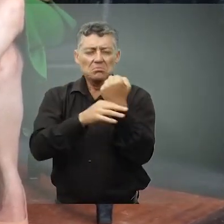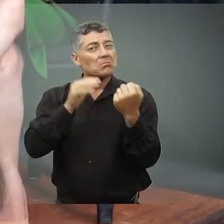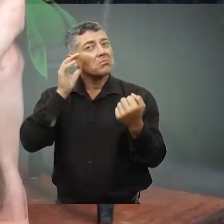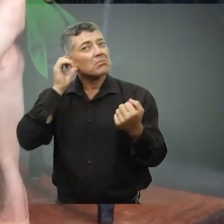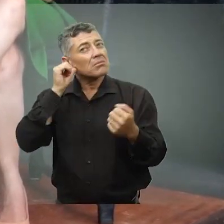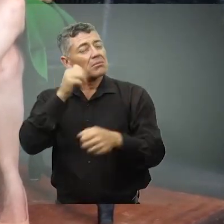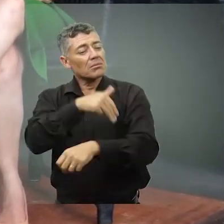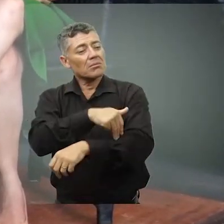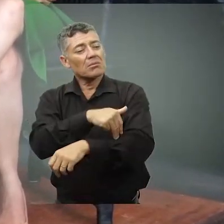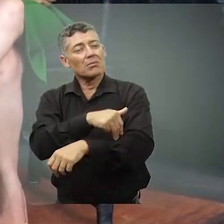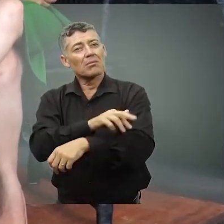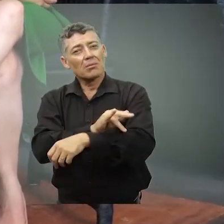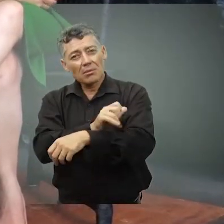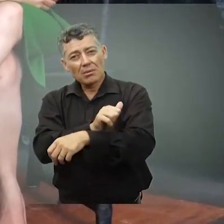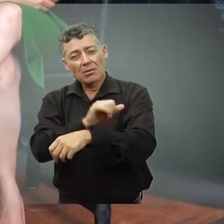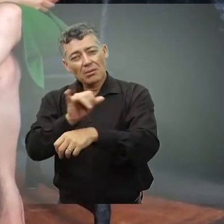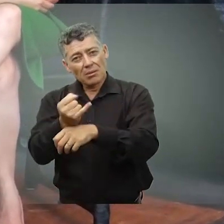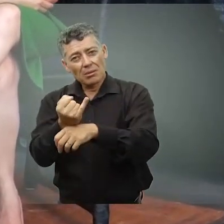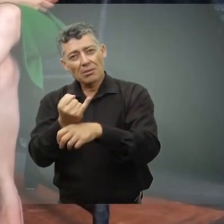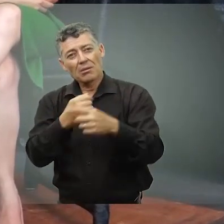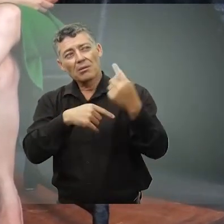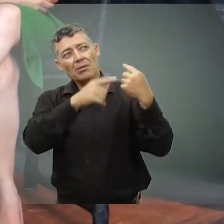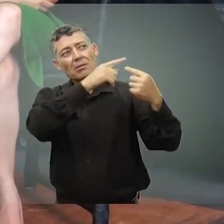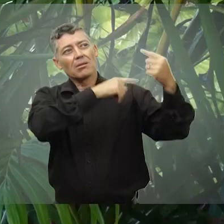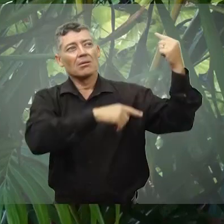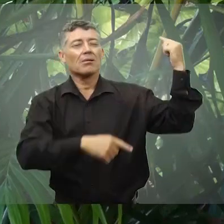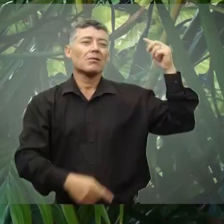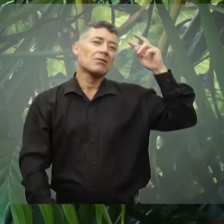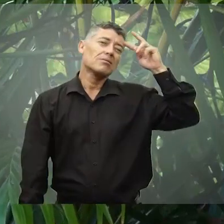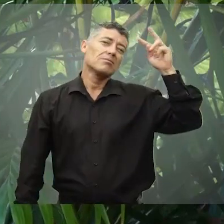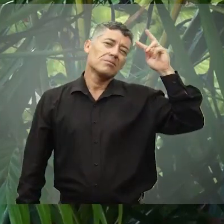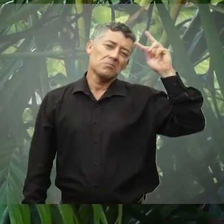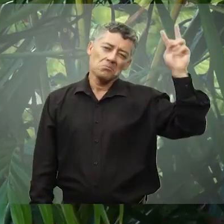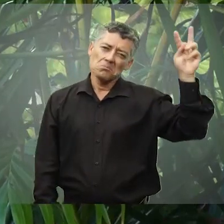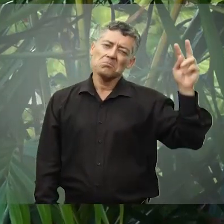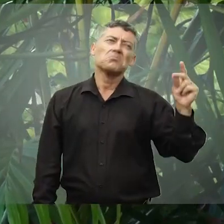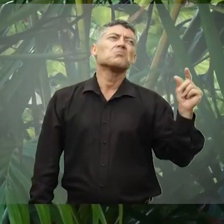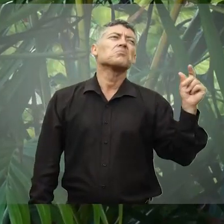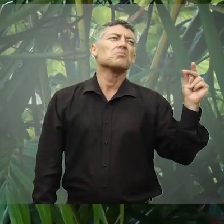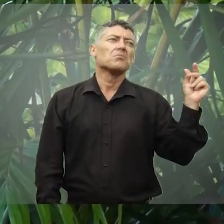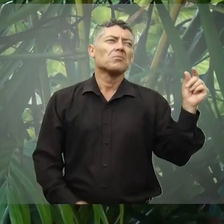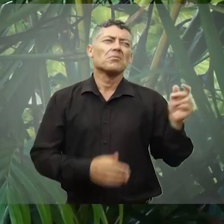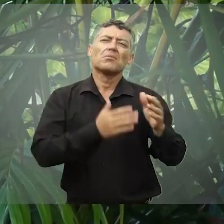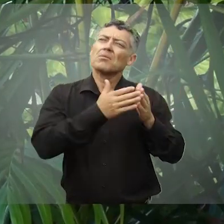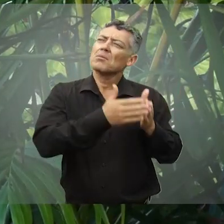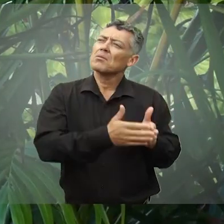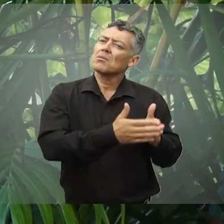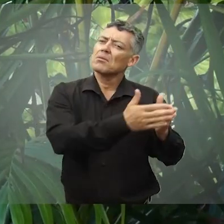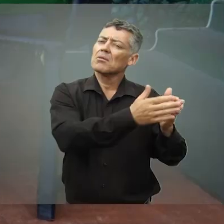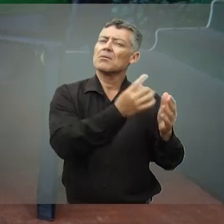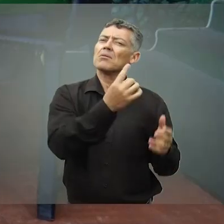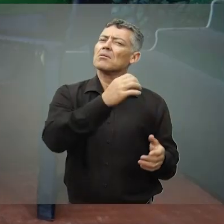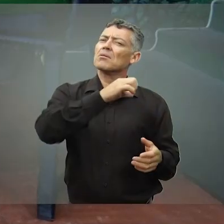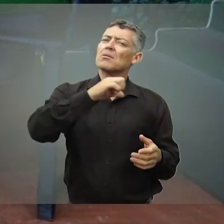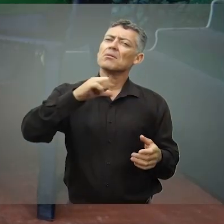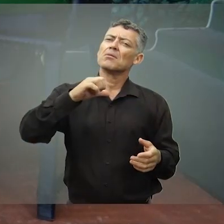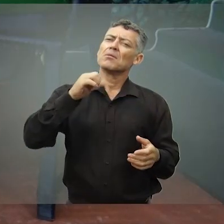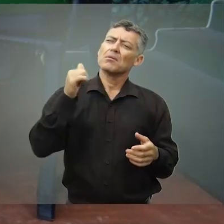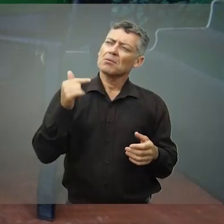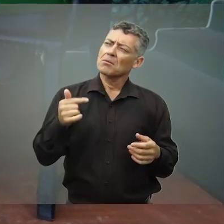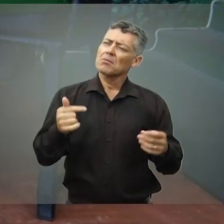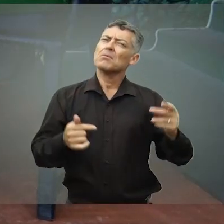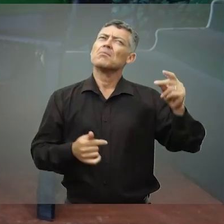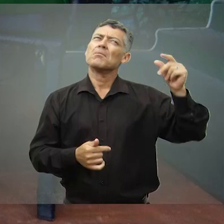Maria Joaquina agora, automaticamente você lembra, caramba, eu saí na barca no Carnatal em